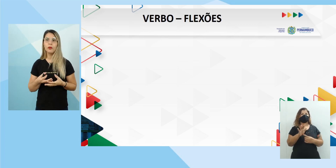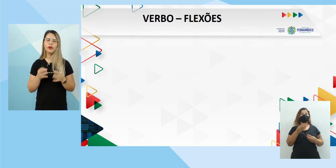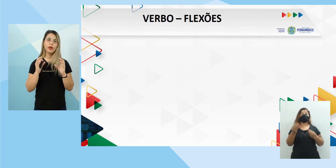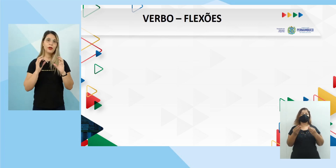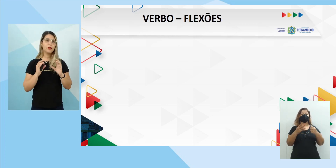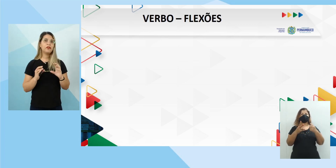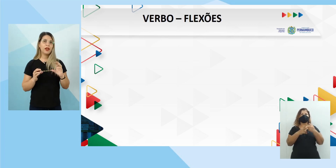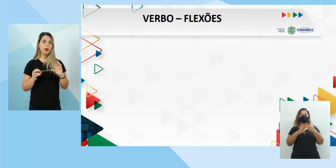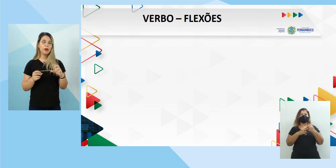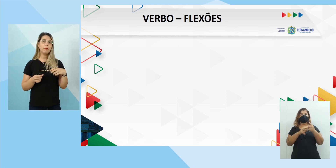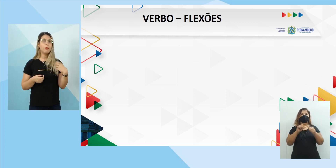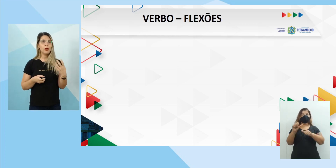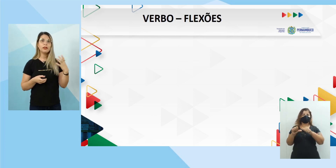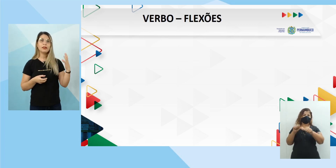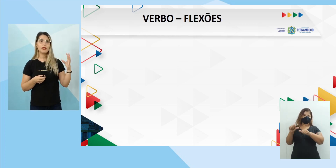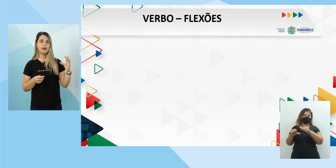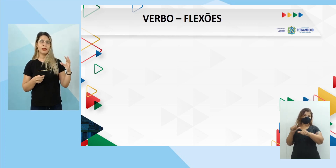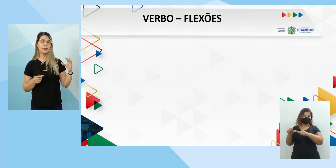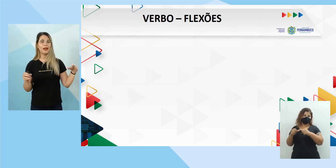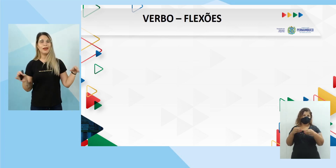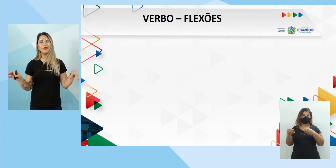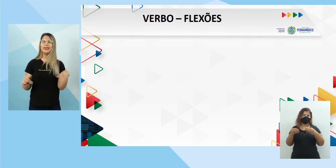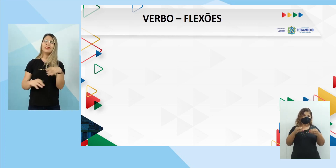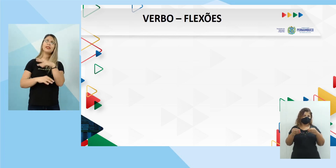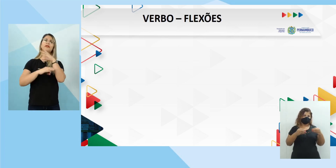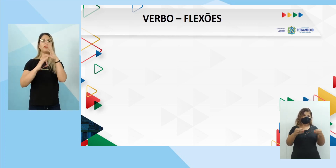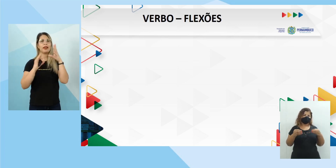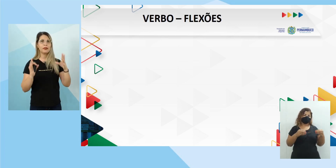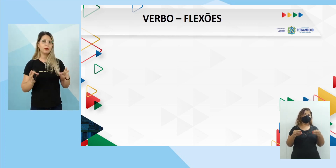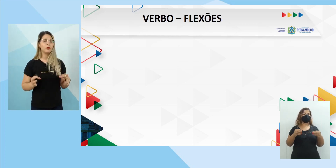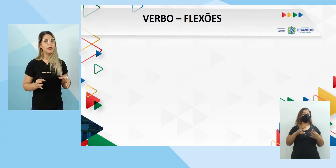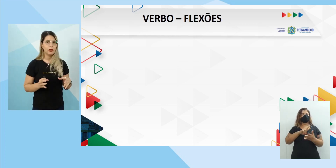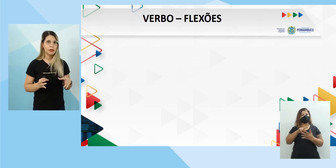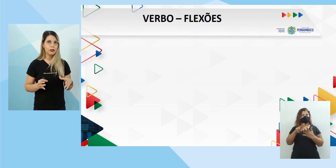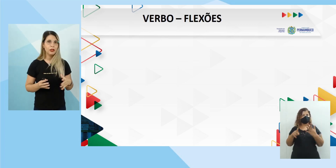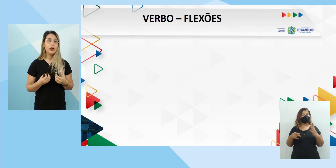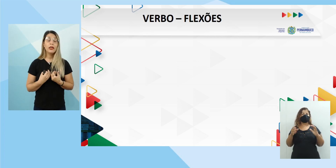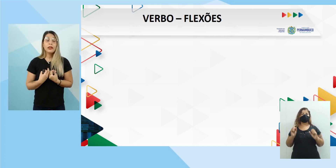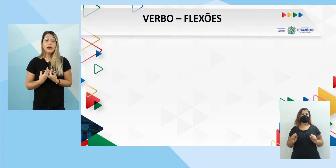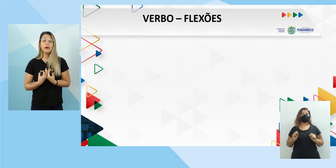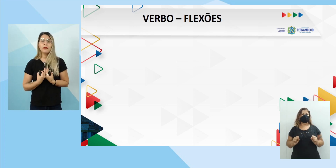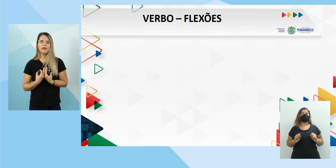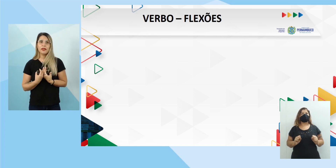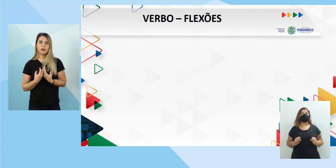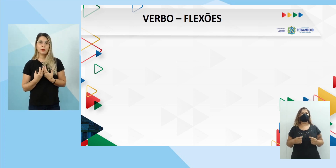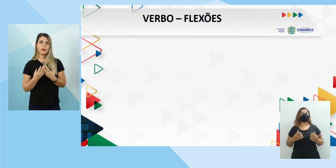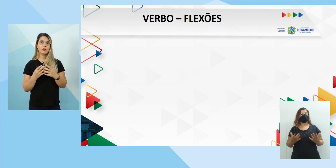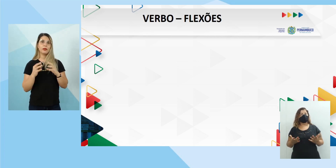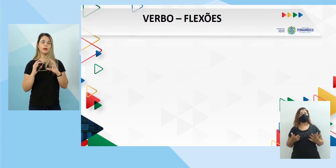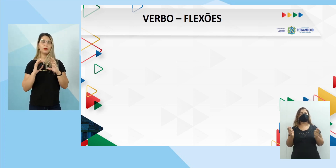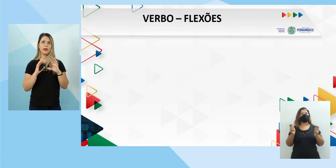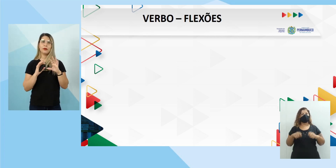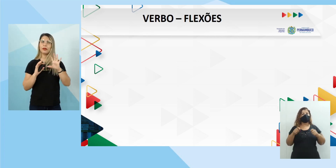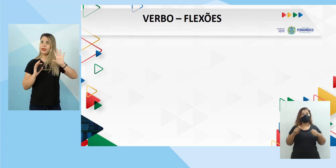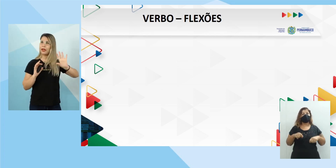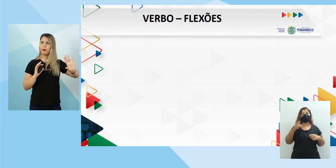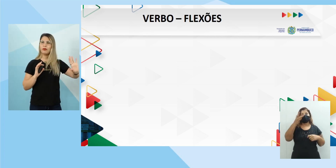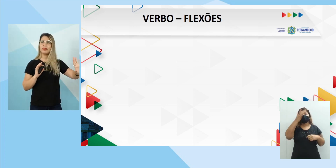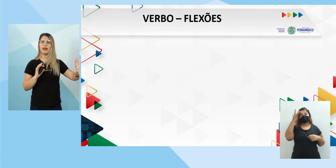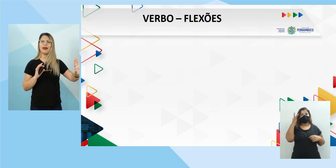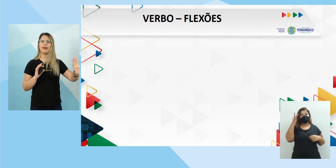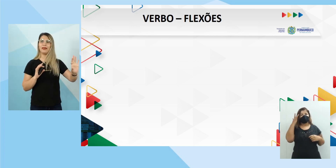verbo. O verbo ele pode ser flexionado de diversas maneiras, que é o que faz as pessoas meio